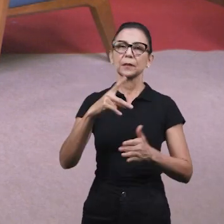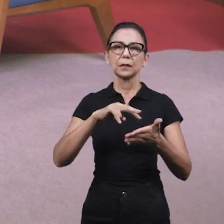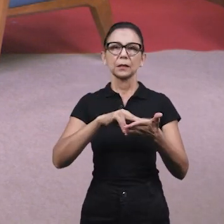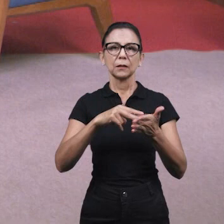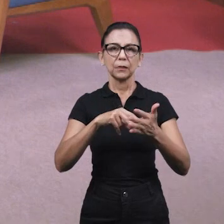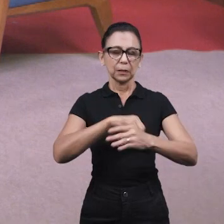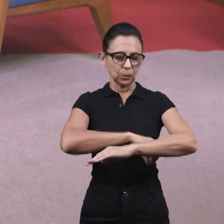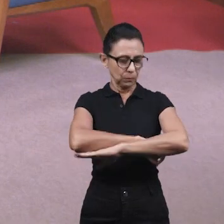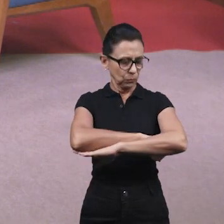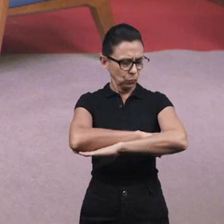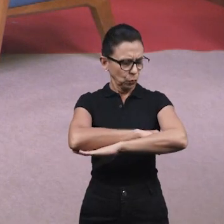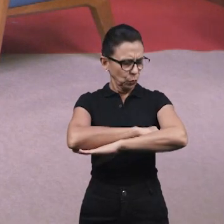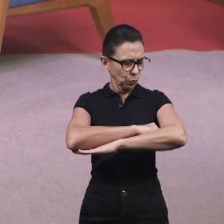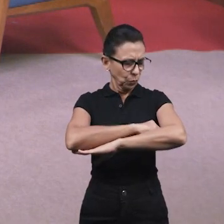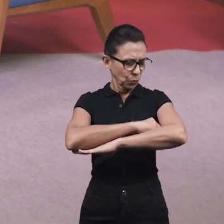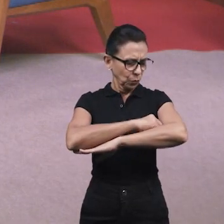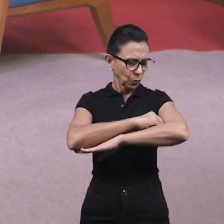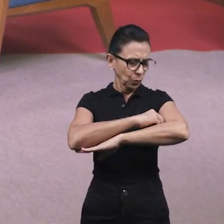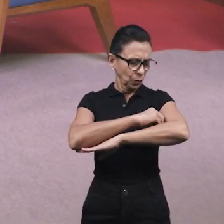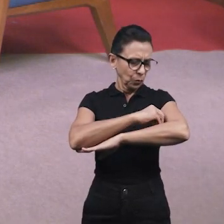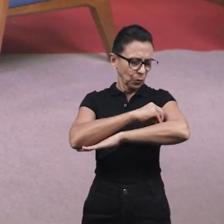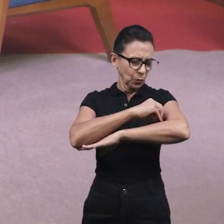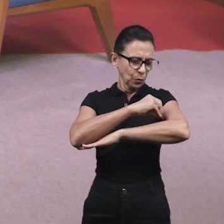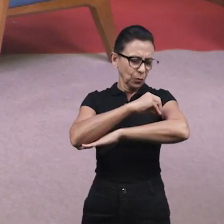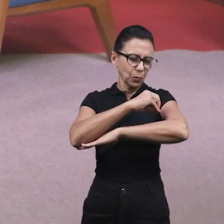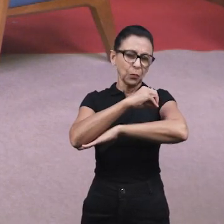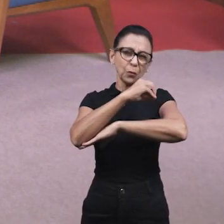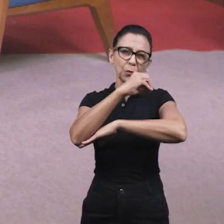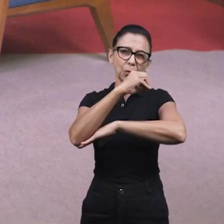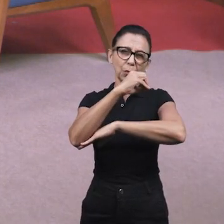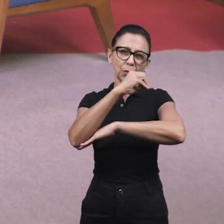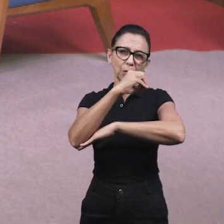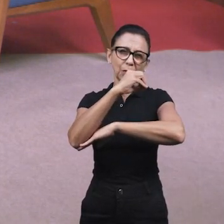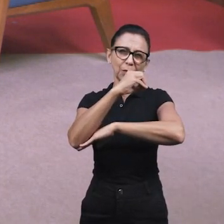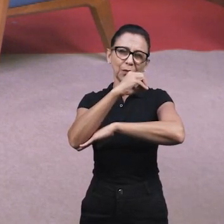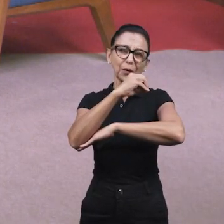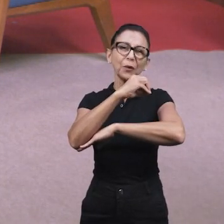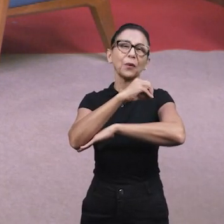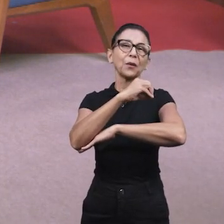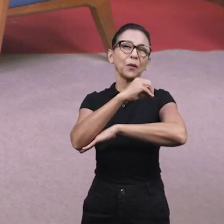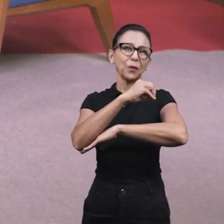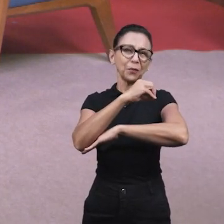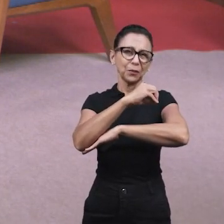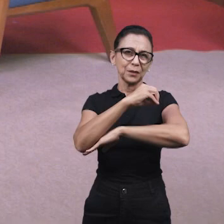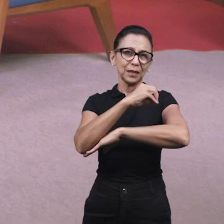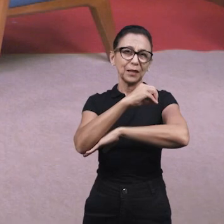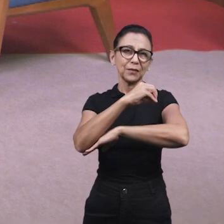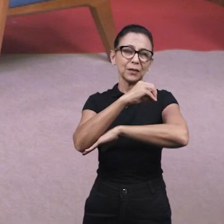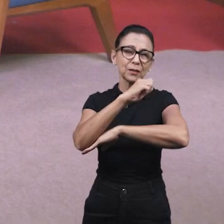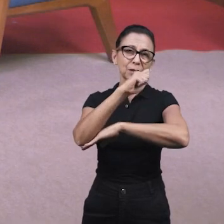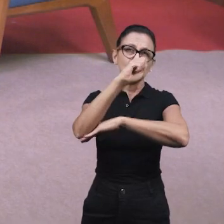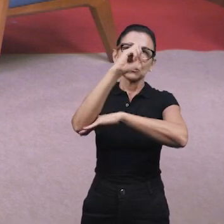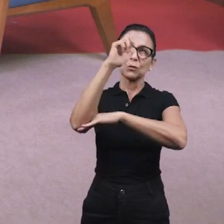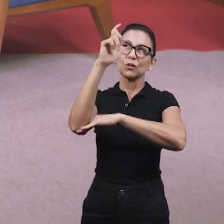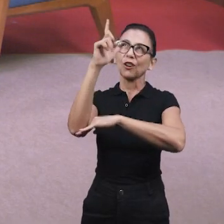Quer dizer, é aquilo que vem da eternidade. Porque a estrela da manhã vai surgir.